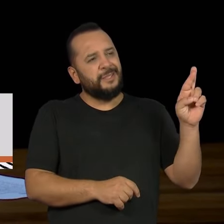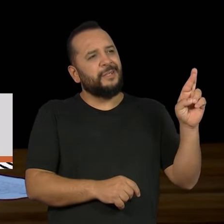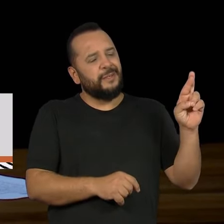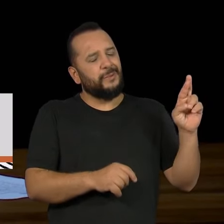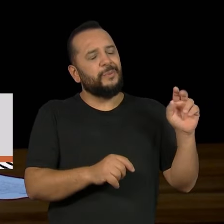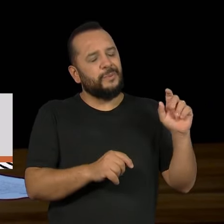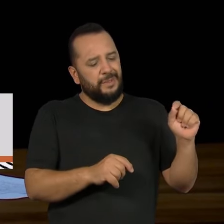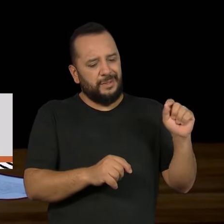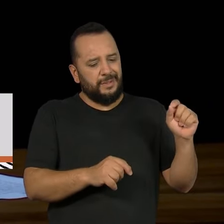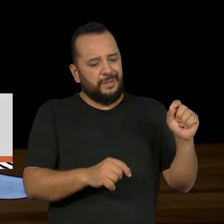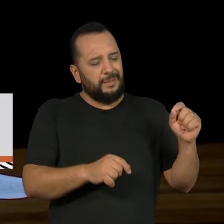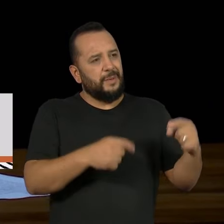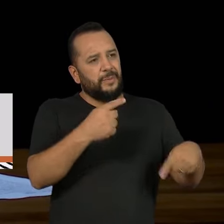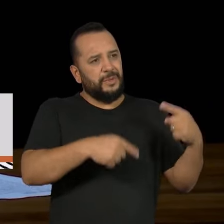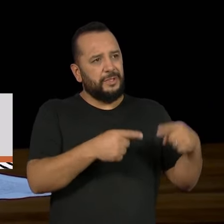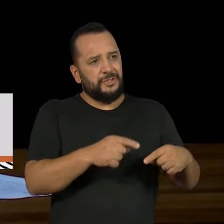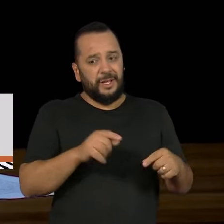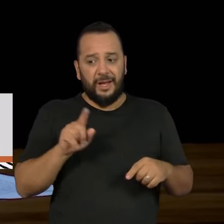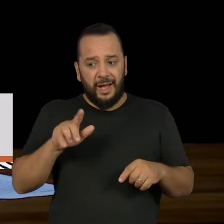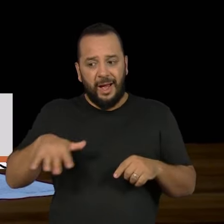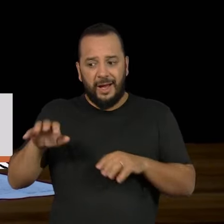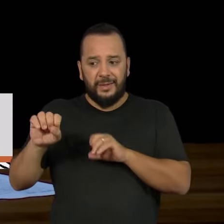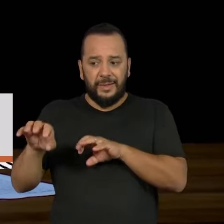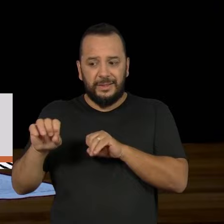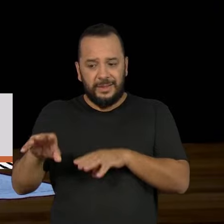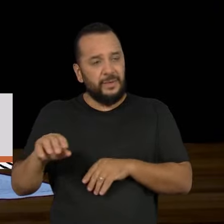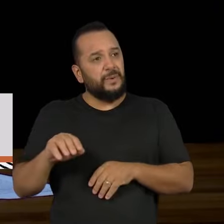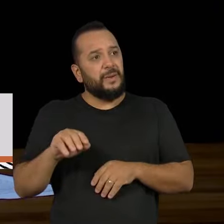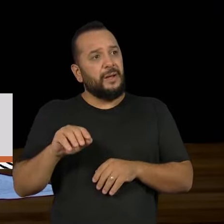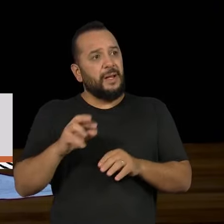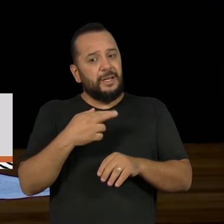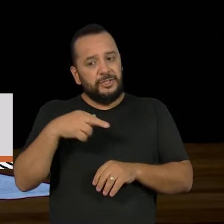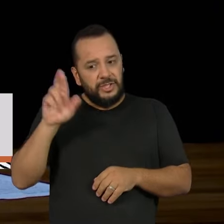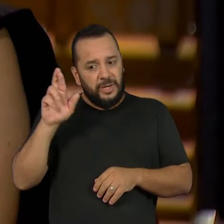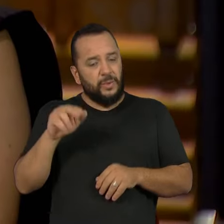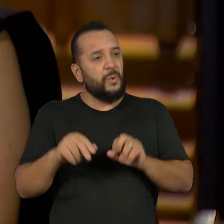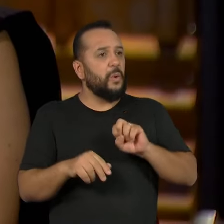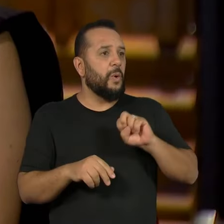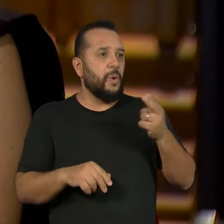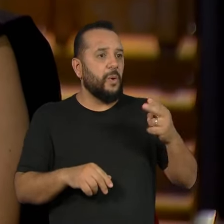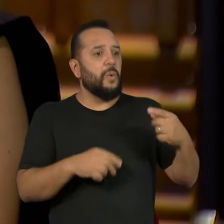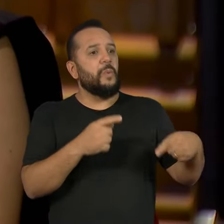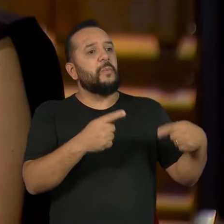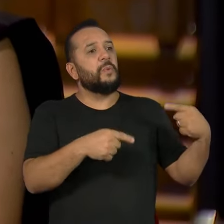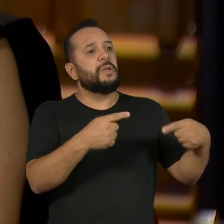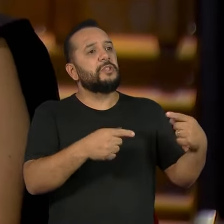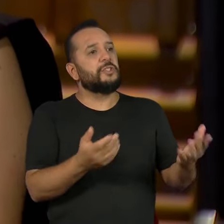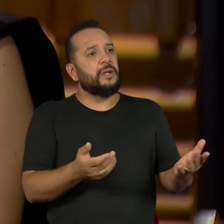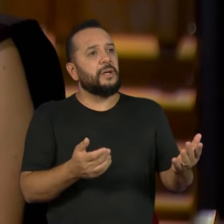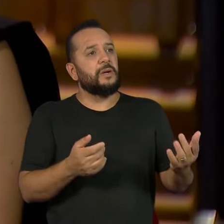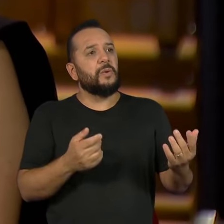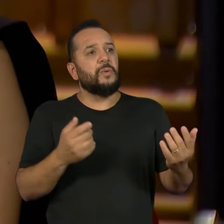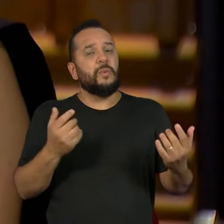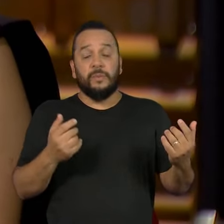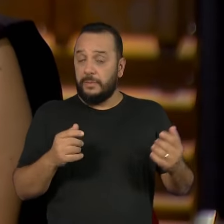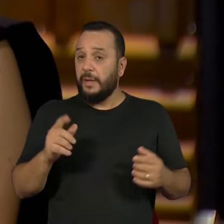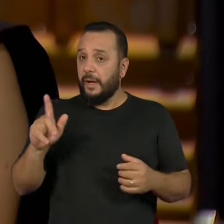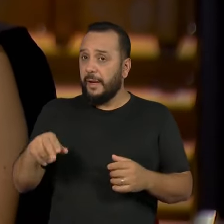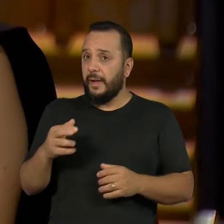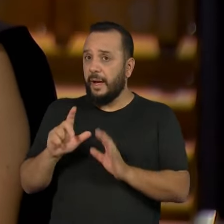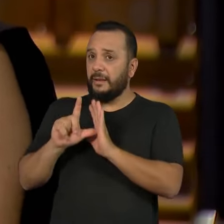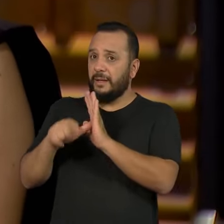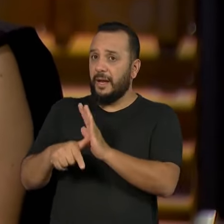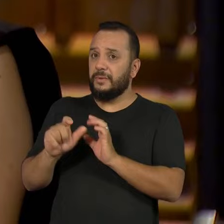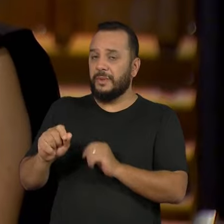na educação na religião ou na política o atraso está tanto na religião